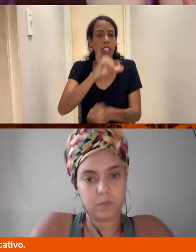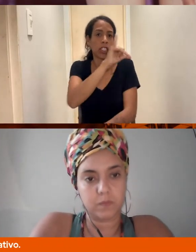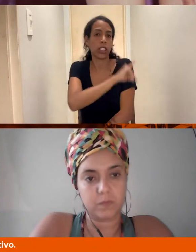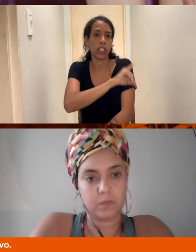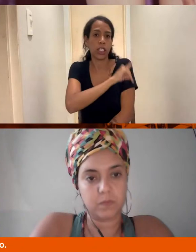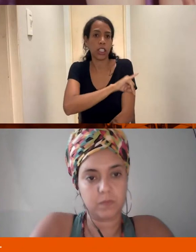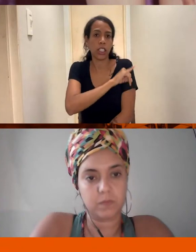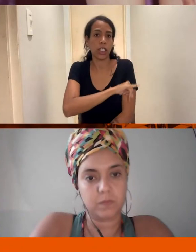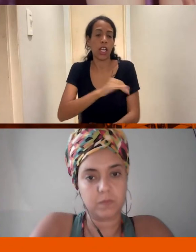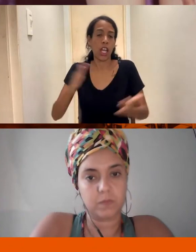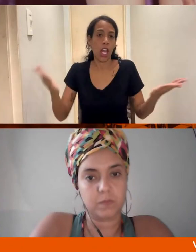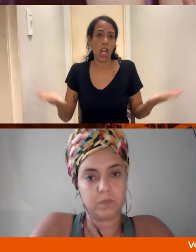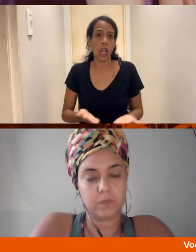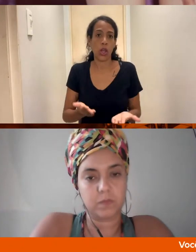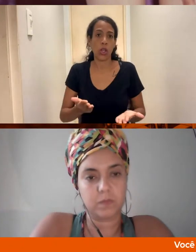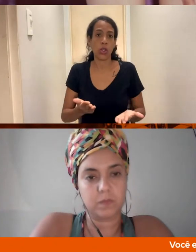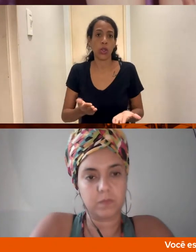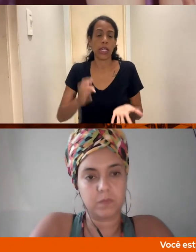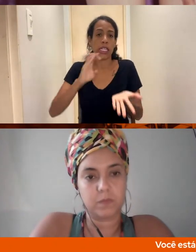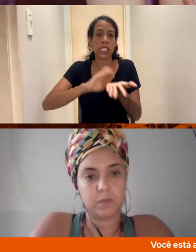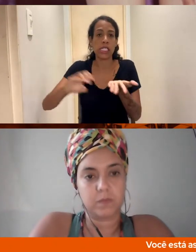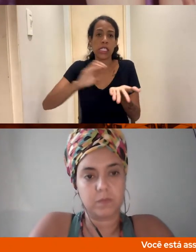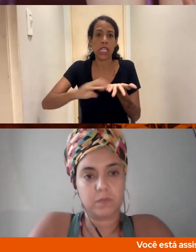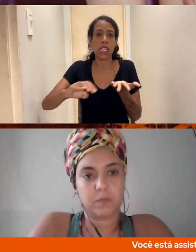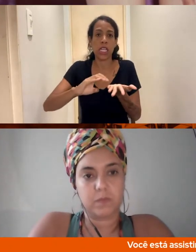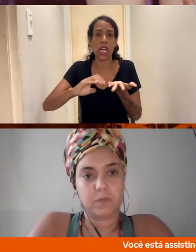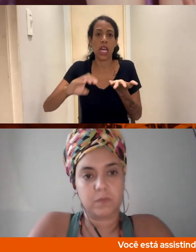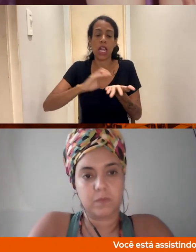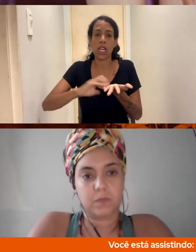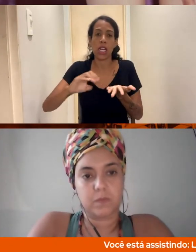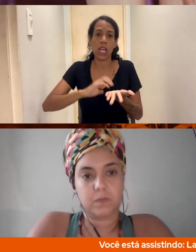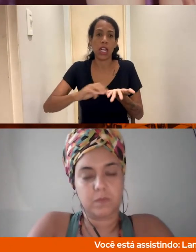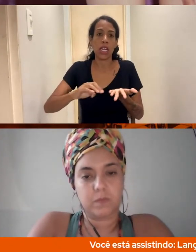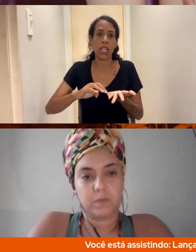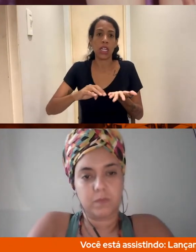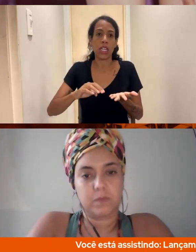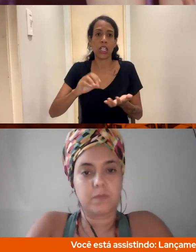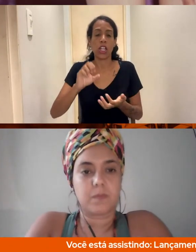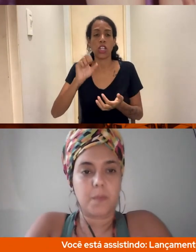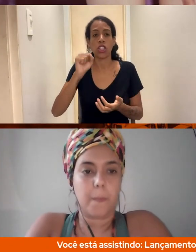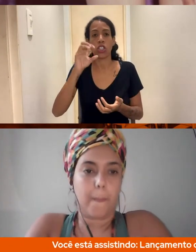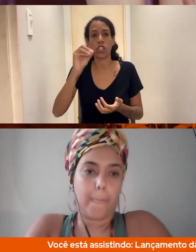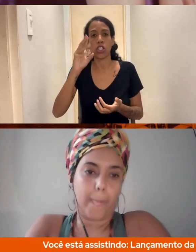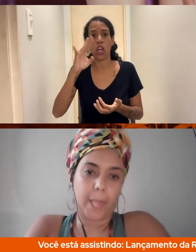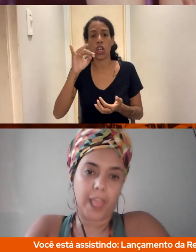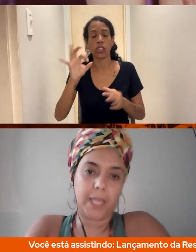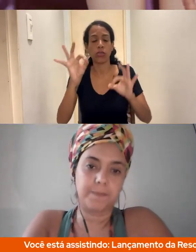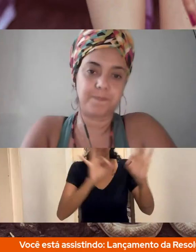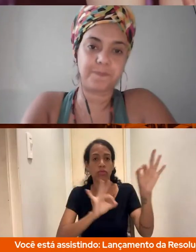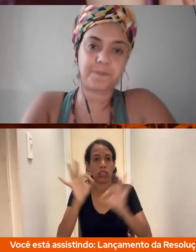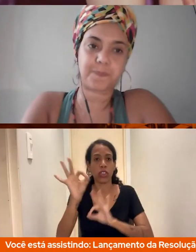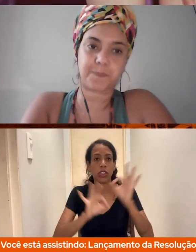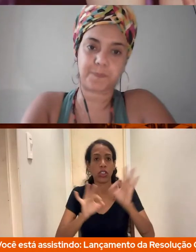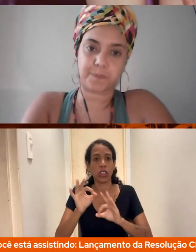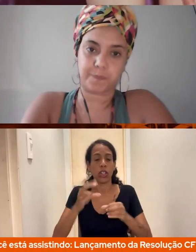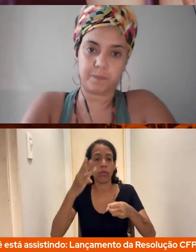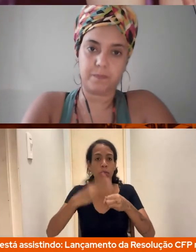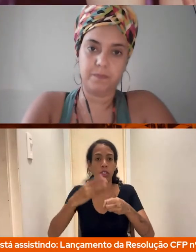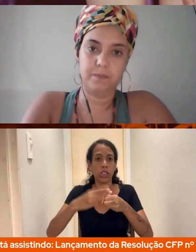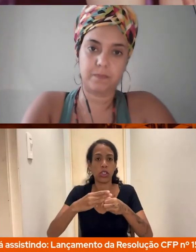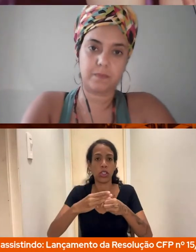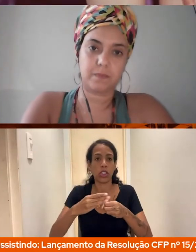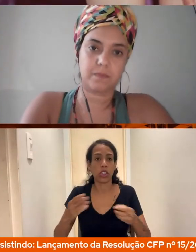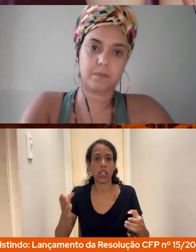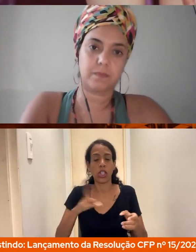Janeiro, e atualmente é secretária executiva da Coalizão pela Socioeducação e coordenadora da Comissão Municipal de